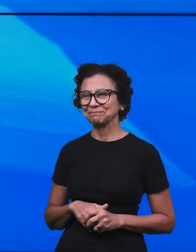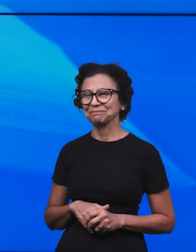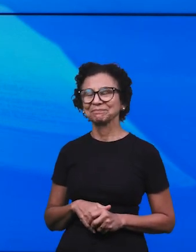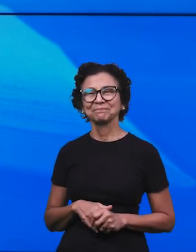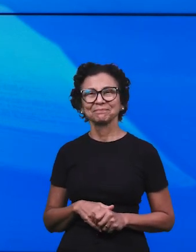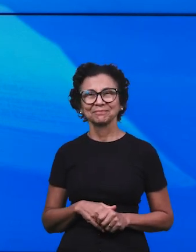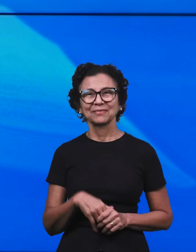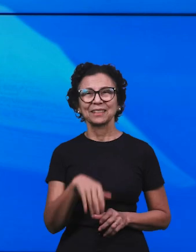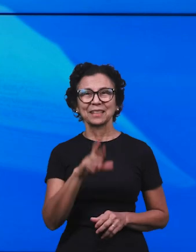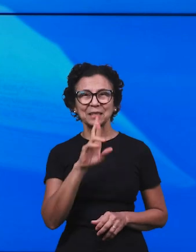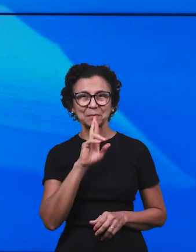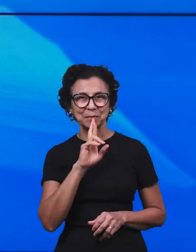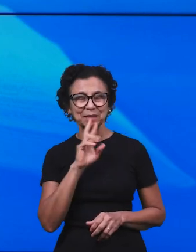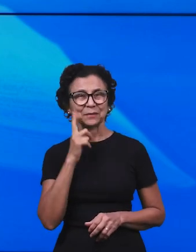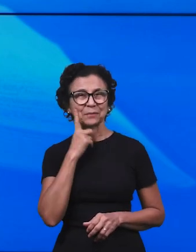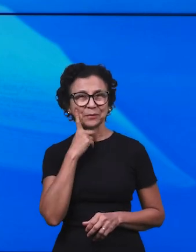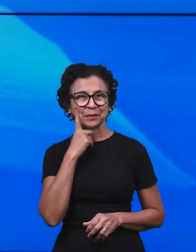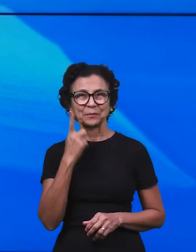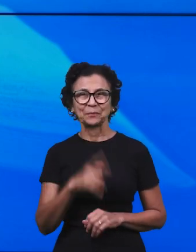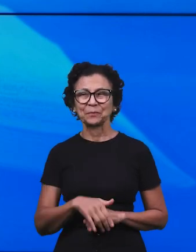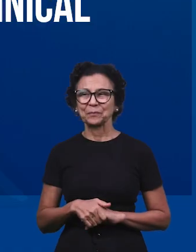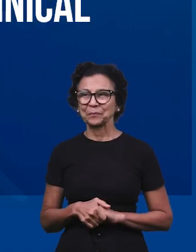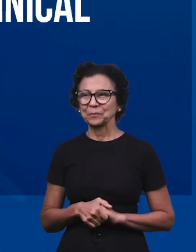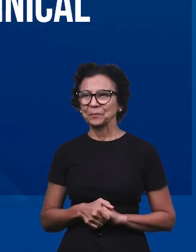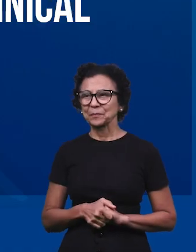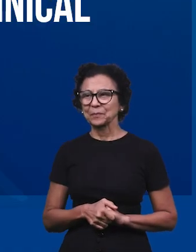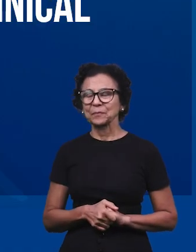Isaac é quem vai dar essa resposta. Vamos ouvir